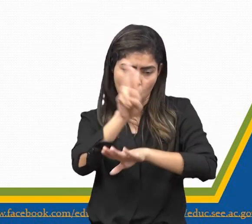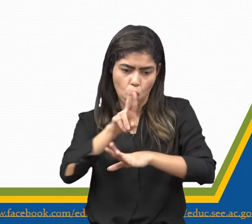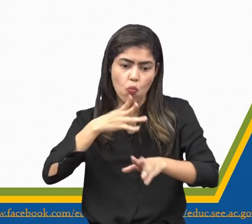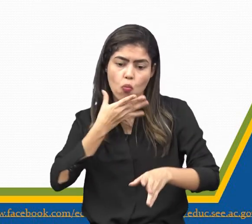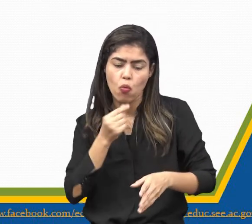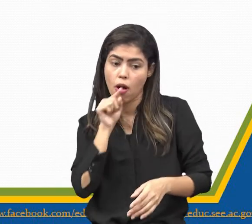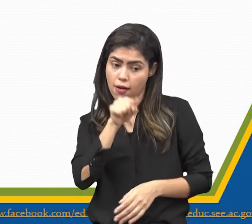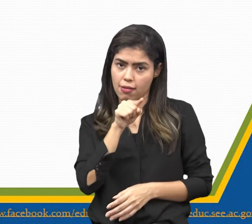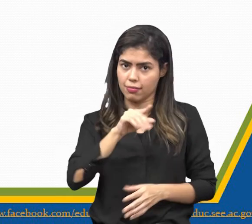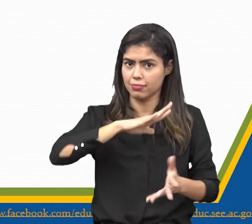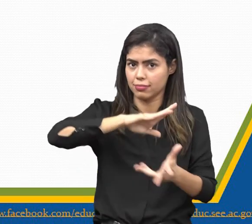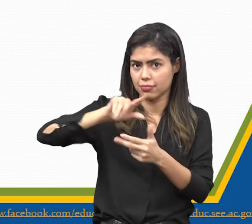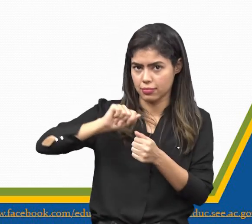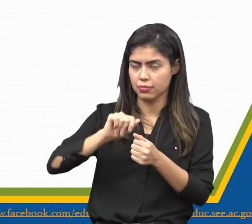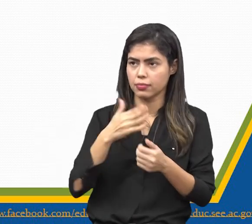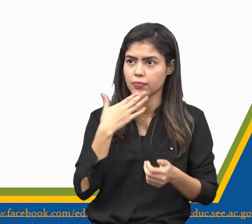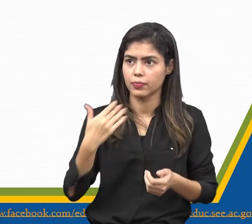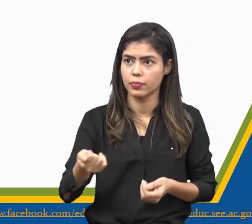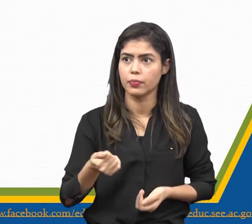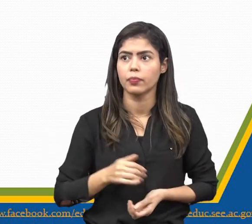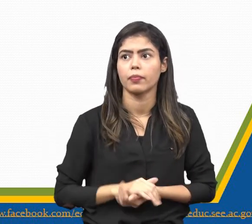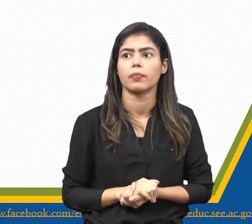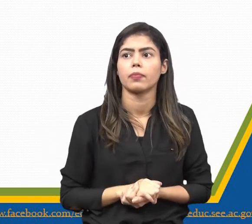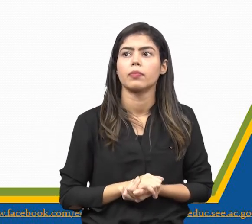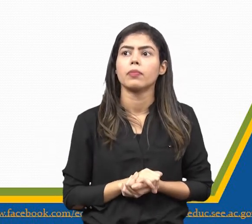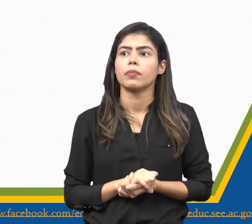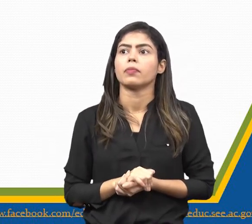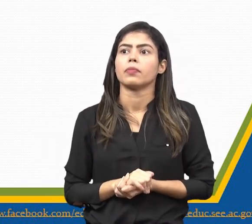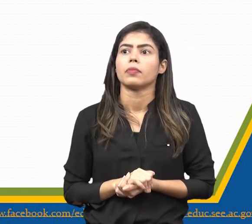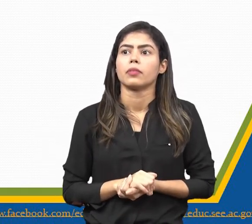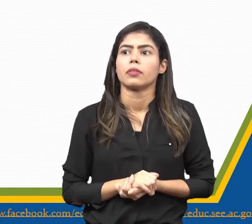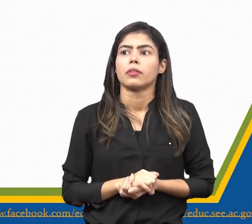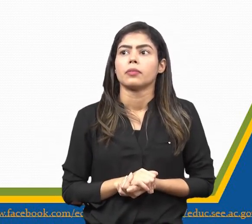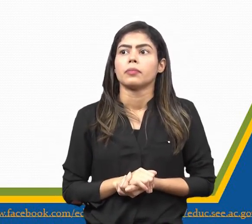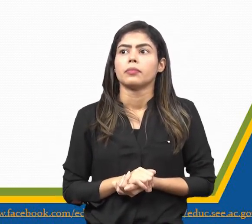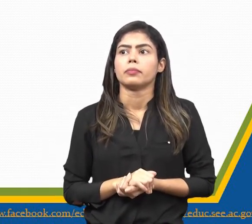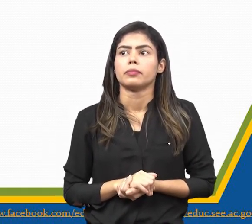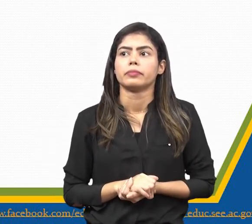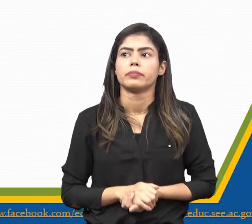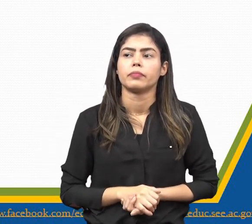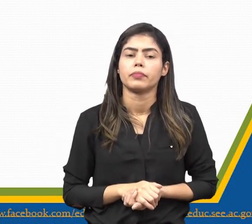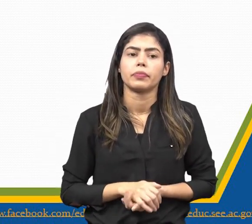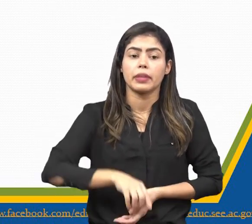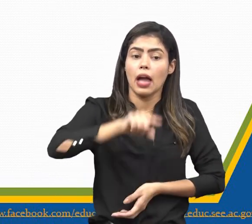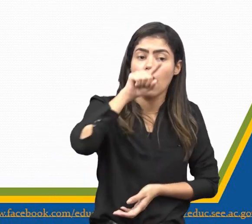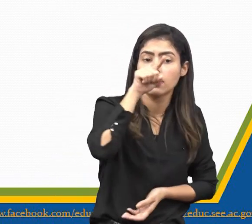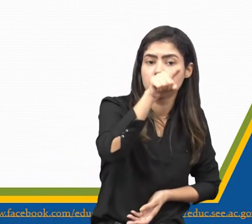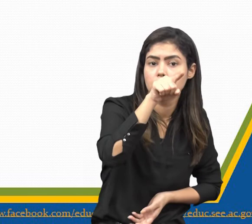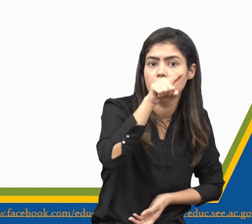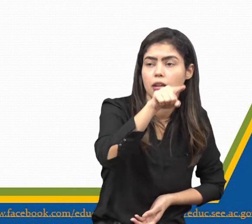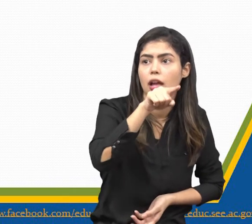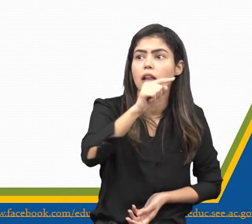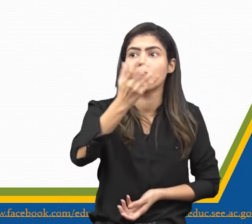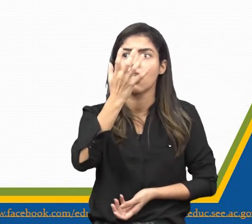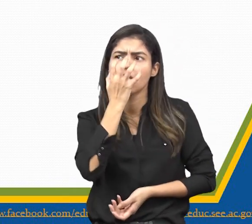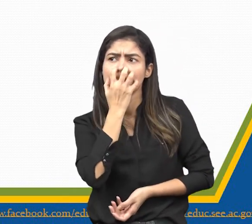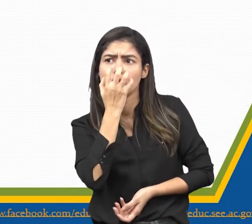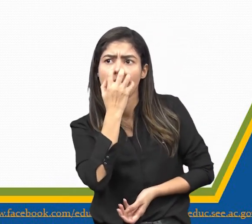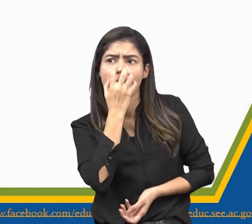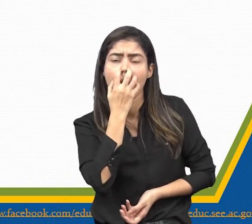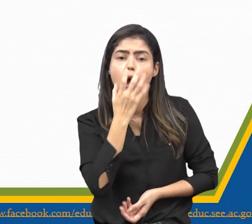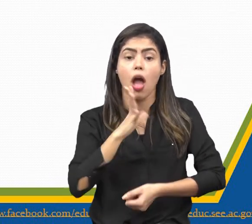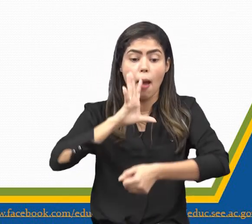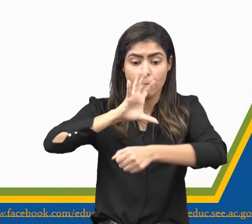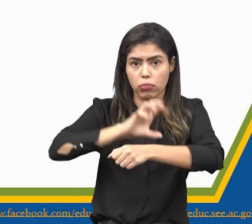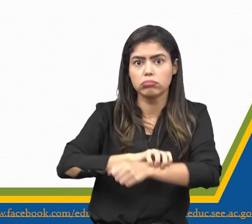salvou o planeta. That is the dog that bit my neighbor. Olha aí, ele era o cachorro que